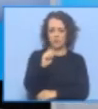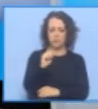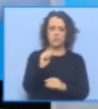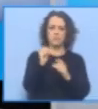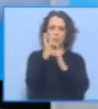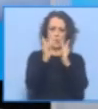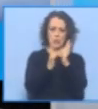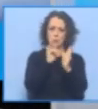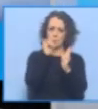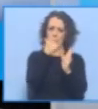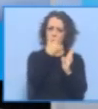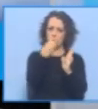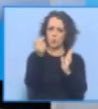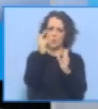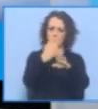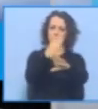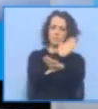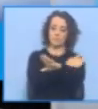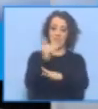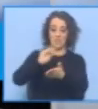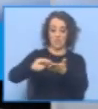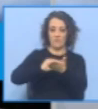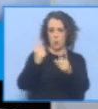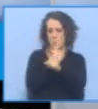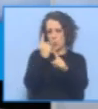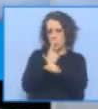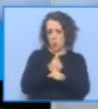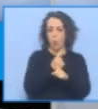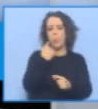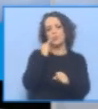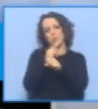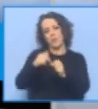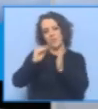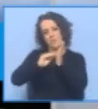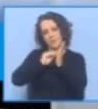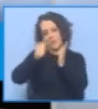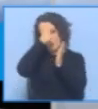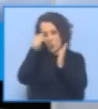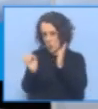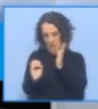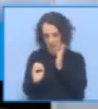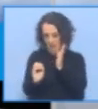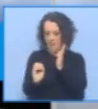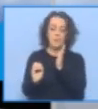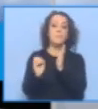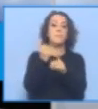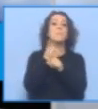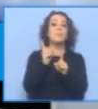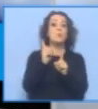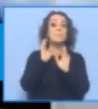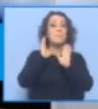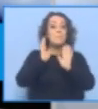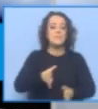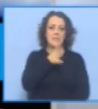Cristo, e quando ele escreve estas coisas todas e outras que aqui não temos na liturgia deste domingo, é porque era preciso